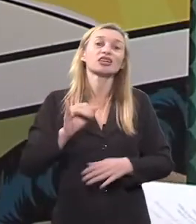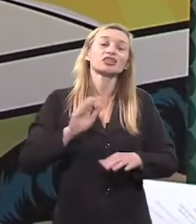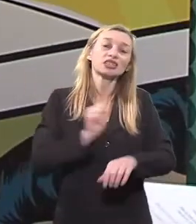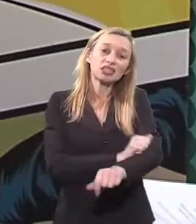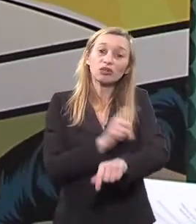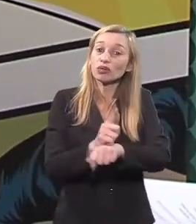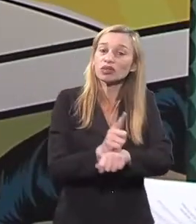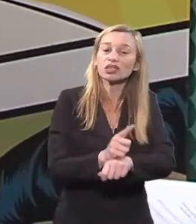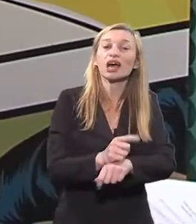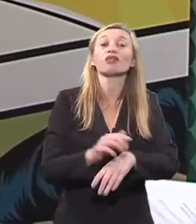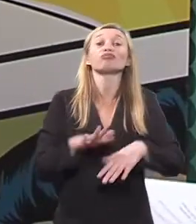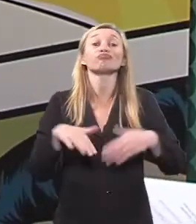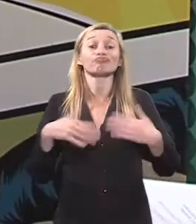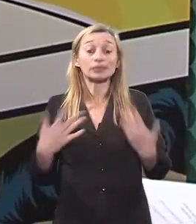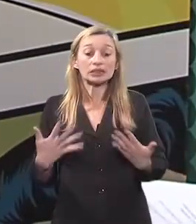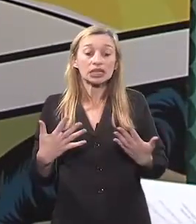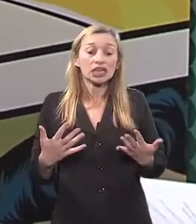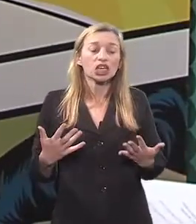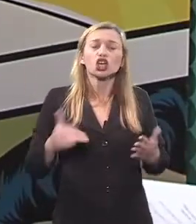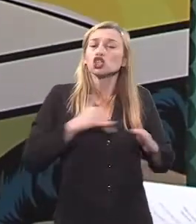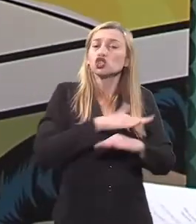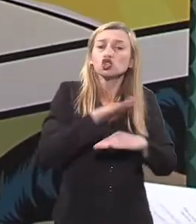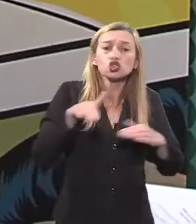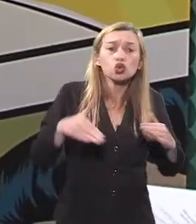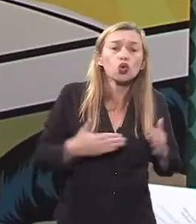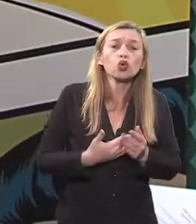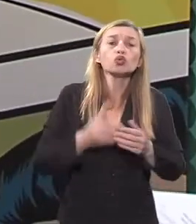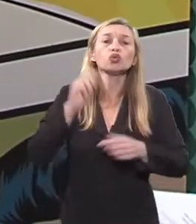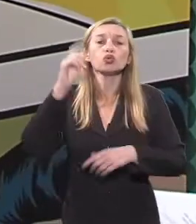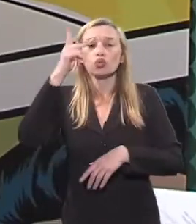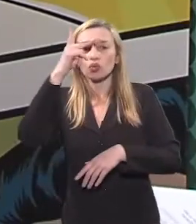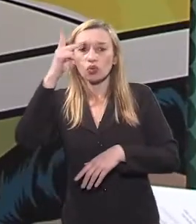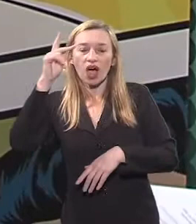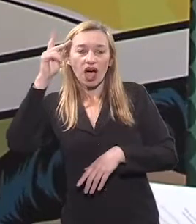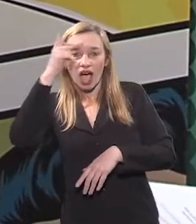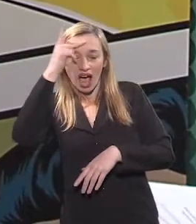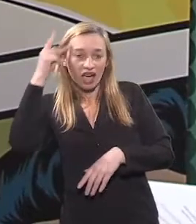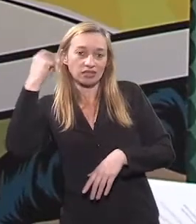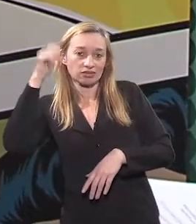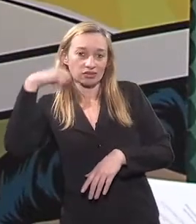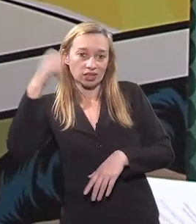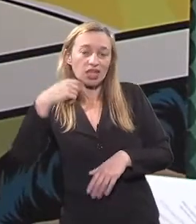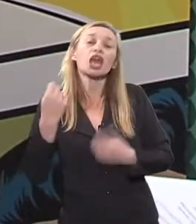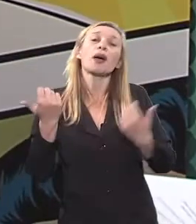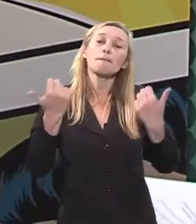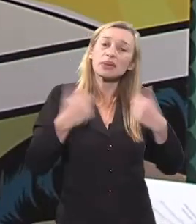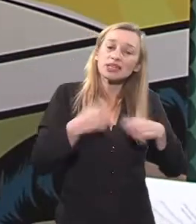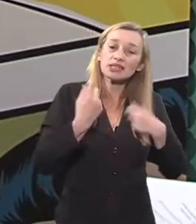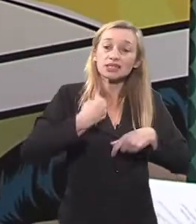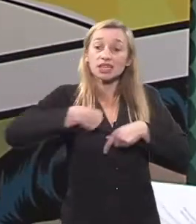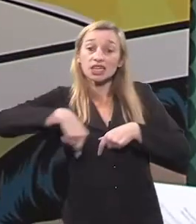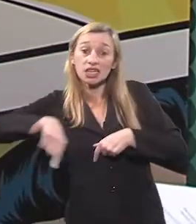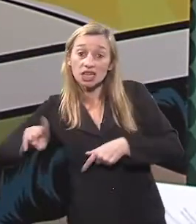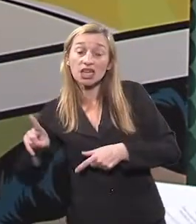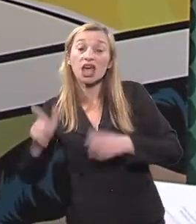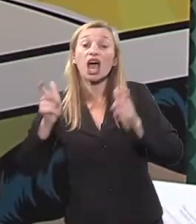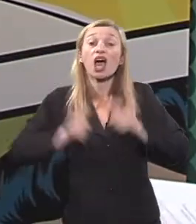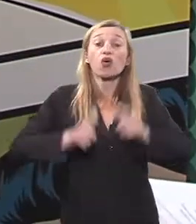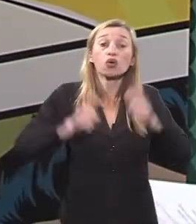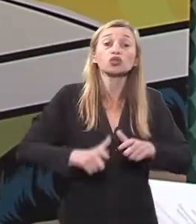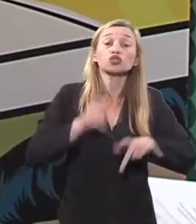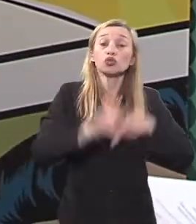de São Gonçalo. Ou seja, todo artista tem que ir onde o povo está. Se o povo